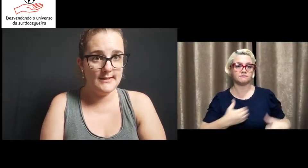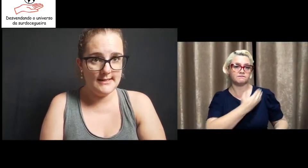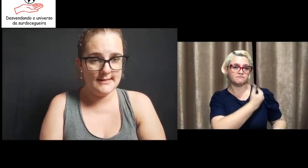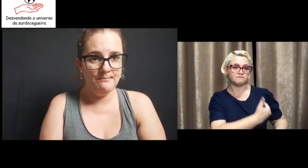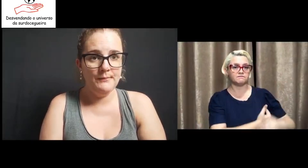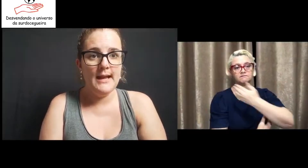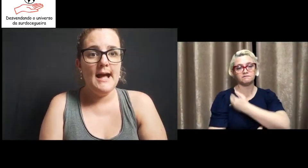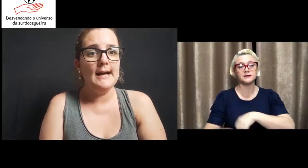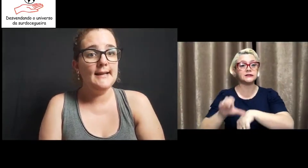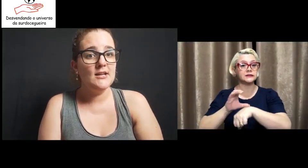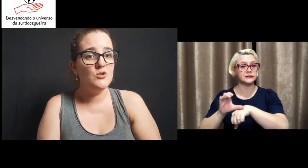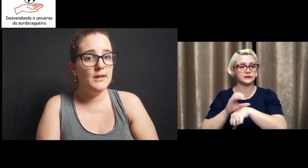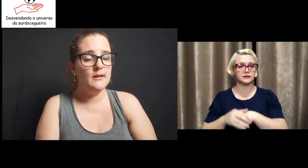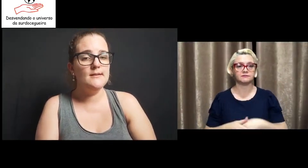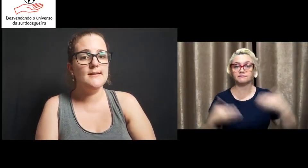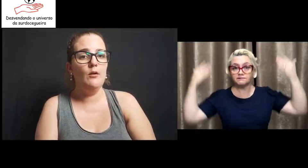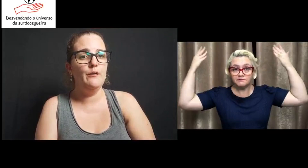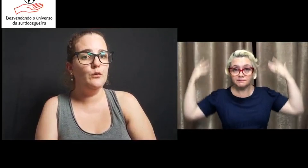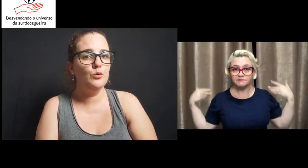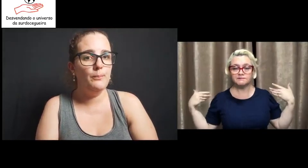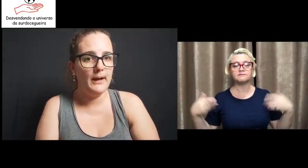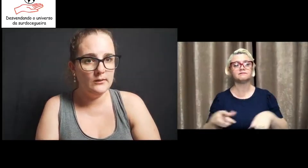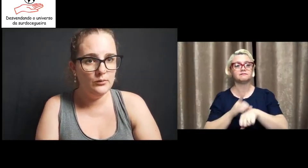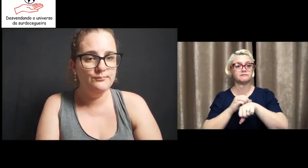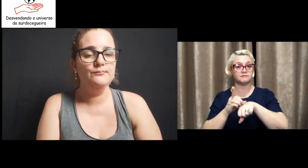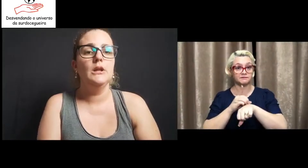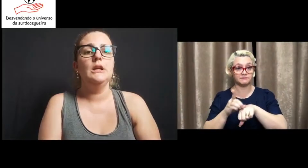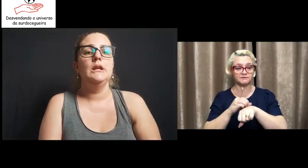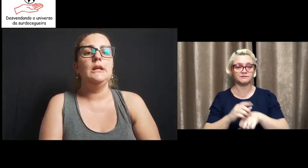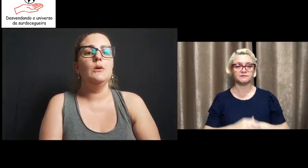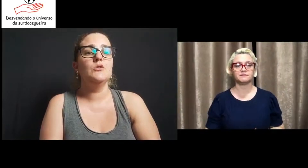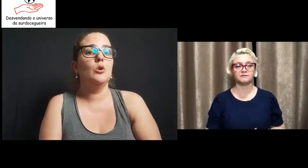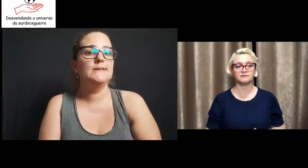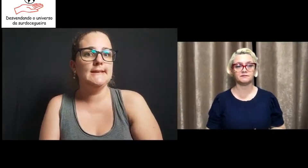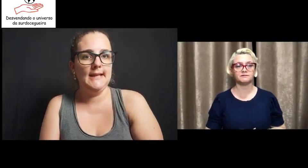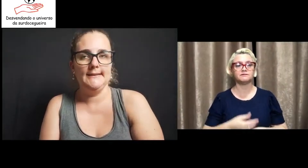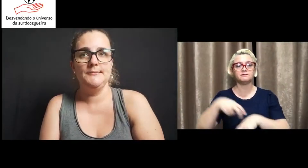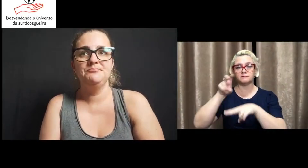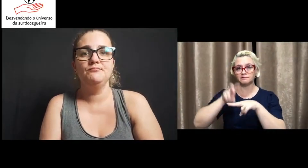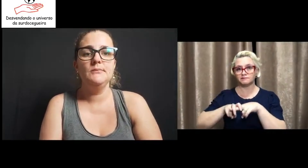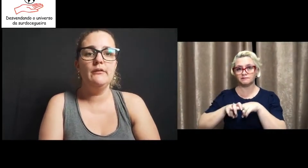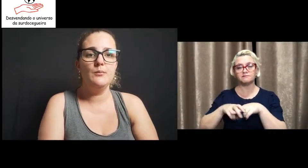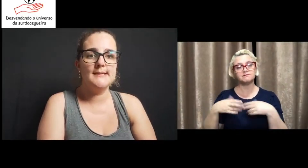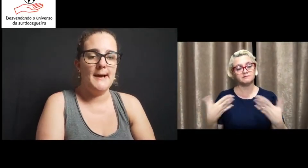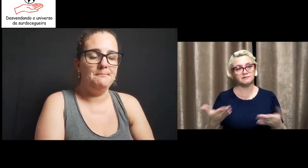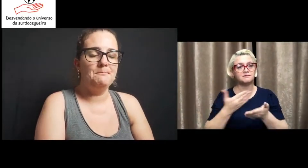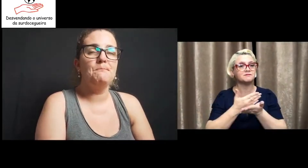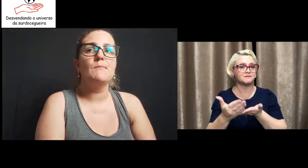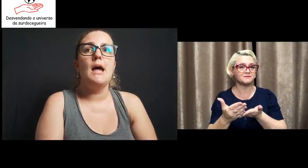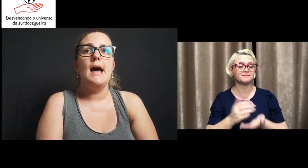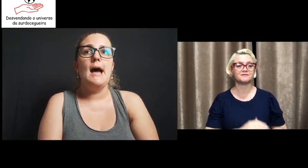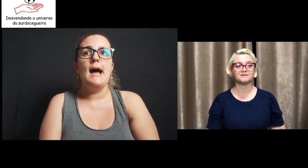na cor cinza. Atrás de mim está um fundo preto e eu estou sentada. Então vamos lá.